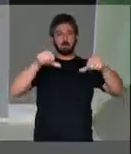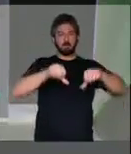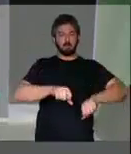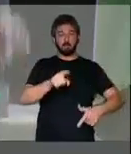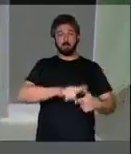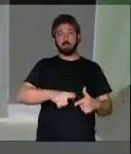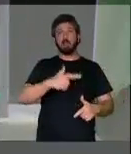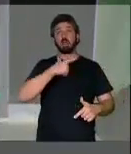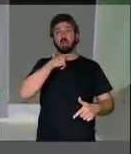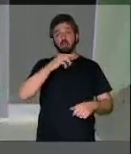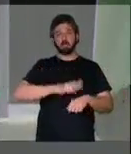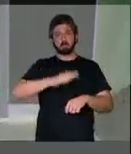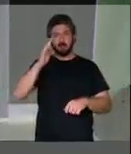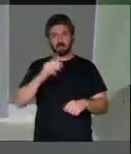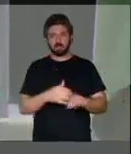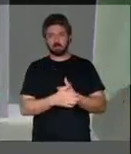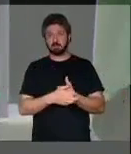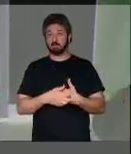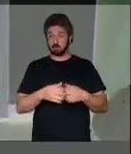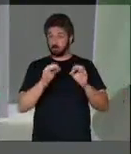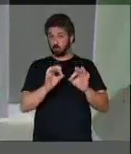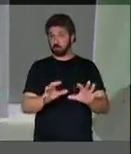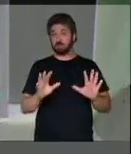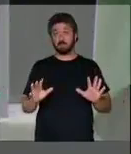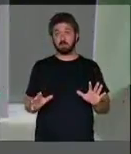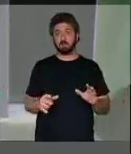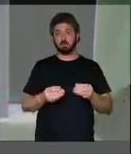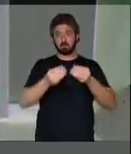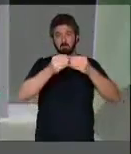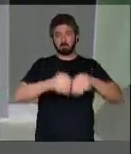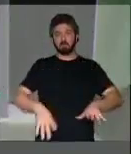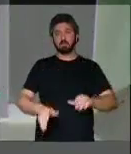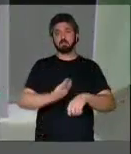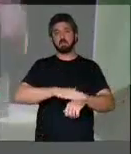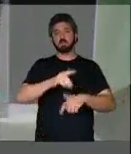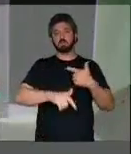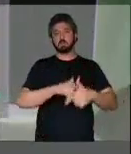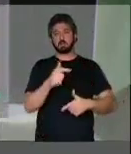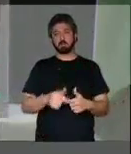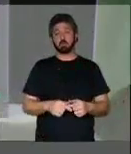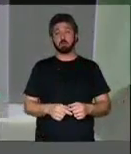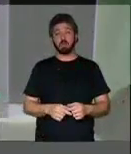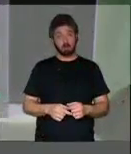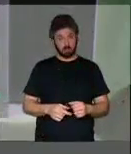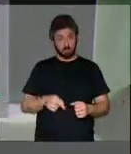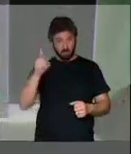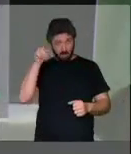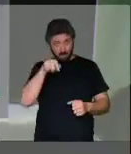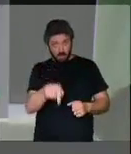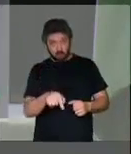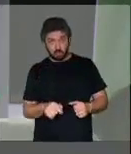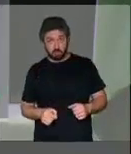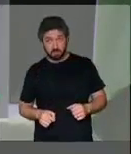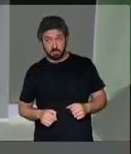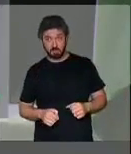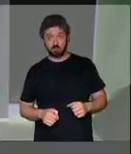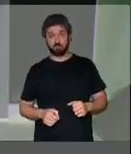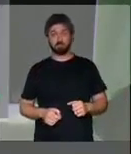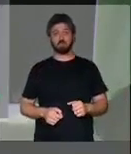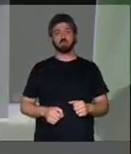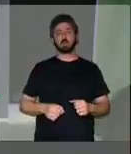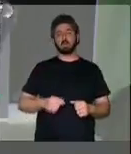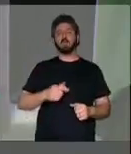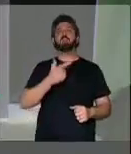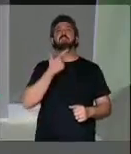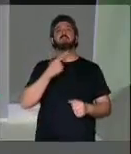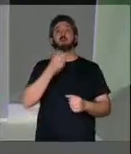da crise, promovendo, sem sombra de dúvidas, uma precarização do trabalho? É esta agenda, com a quebra da